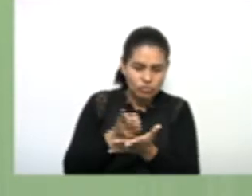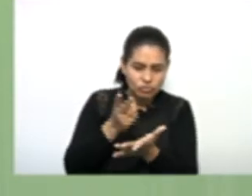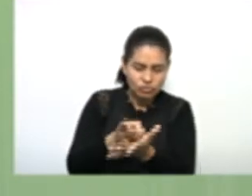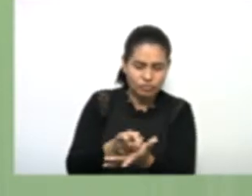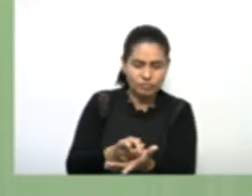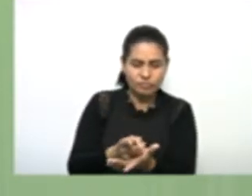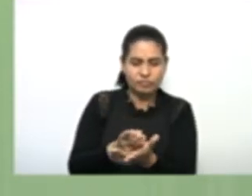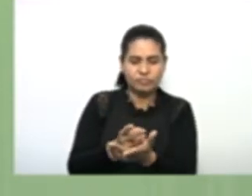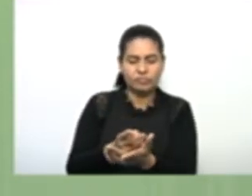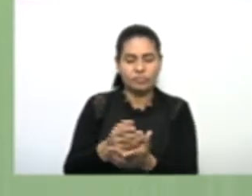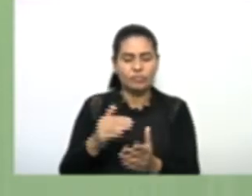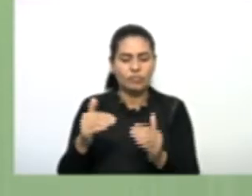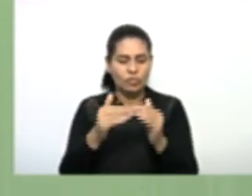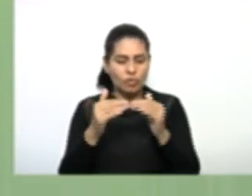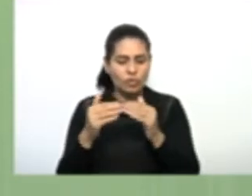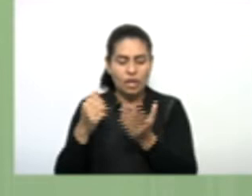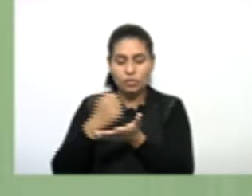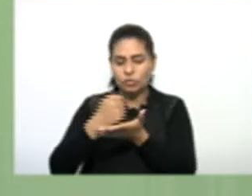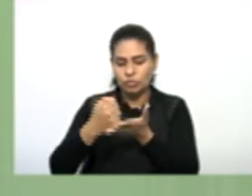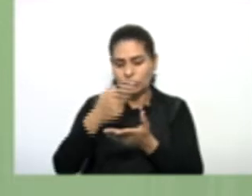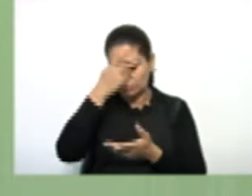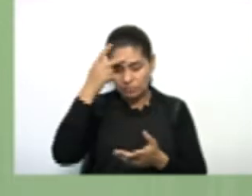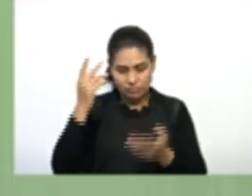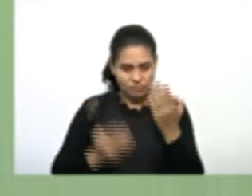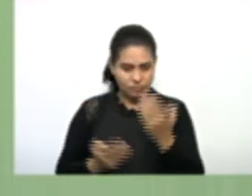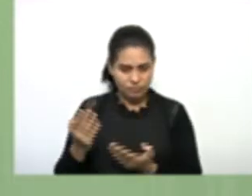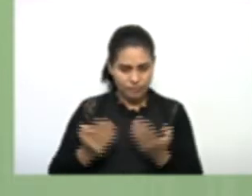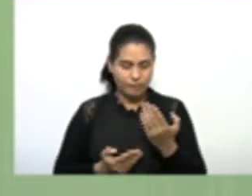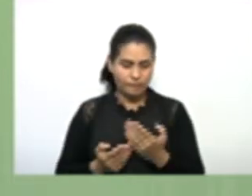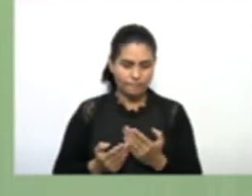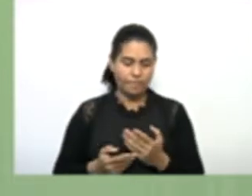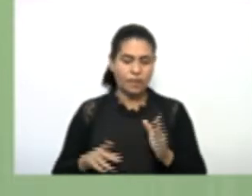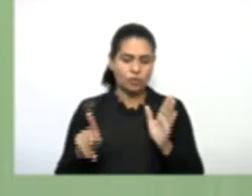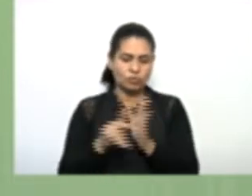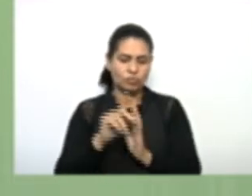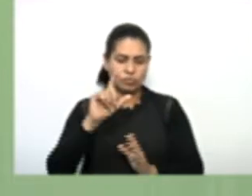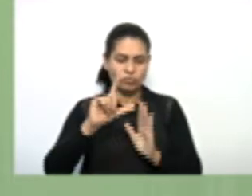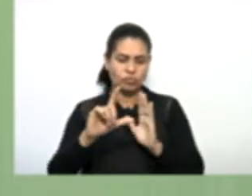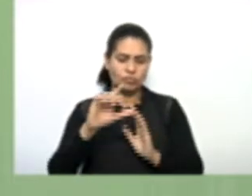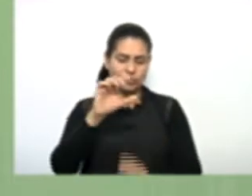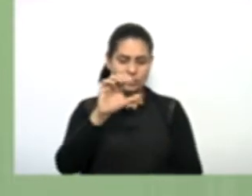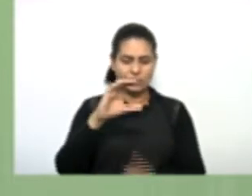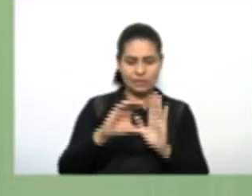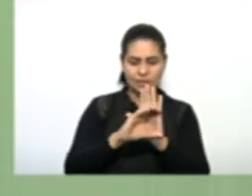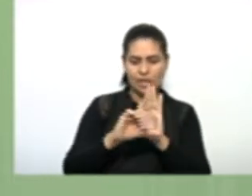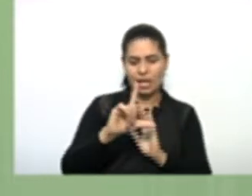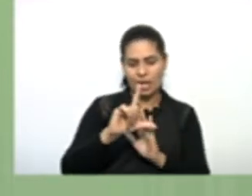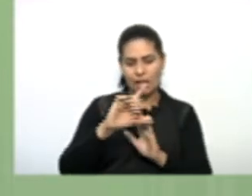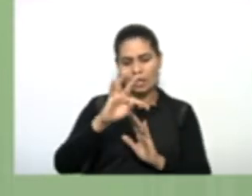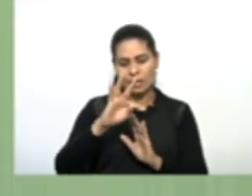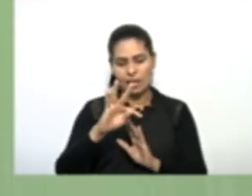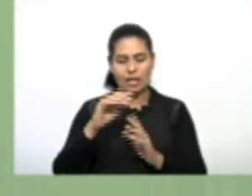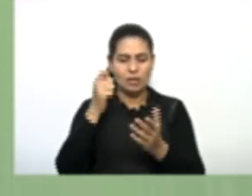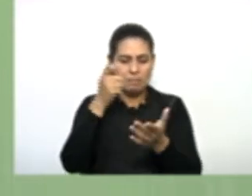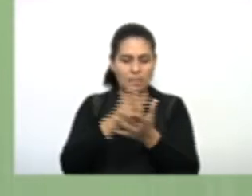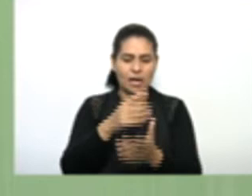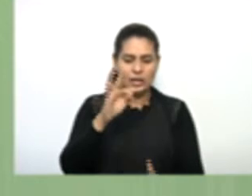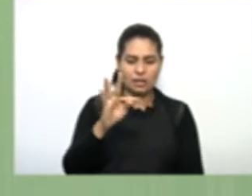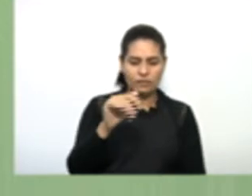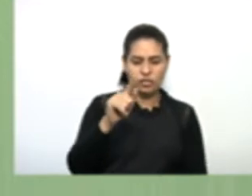coisas, a relação contratual de acordo com a CLT, a carteira assinada, que é o pagamento de FGTS,